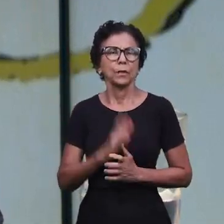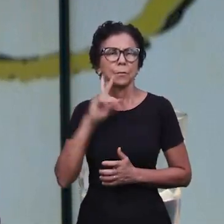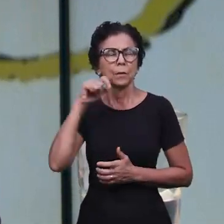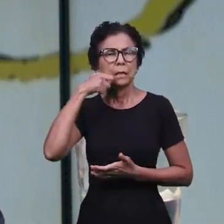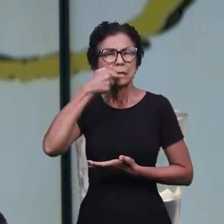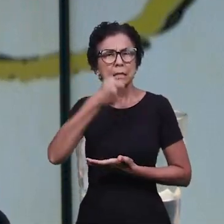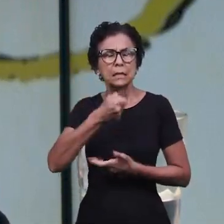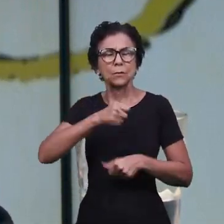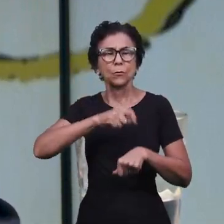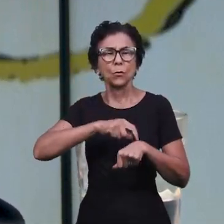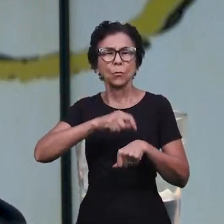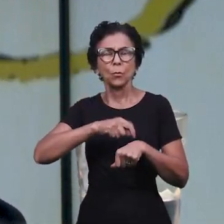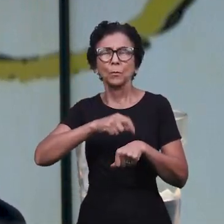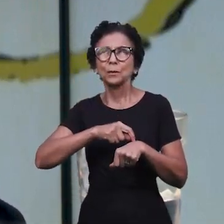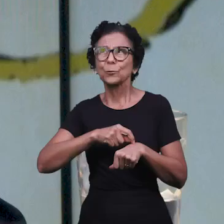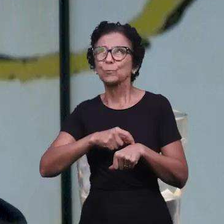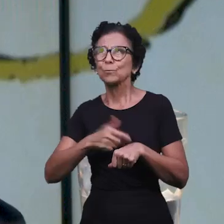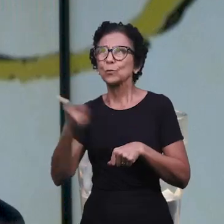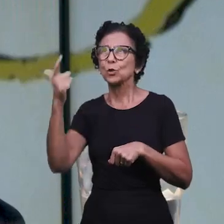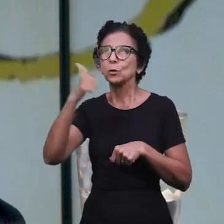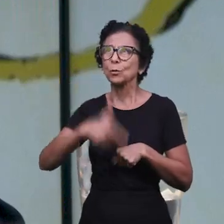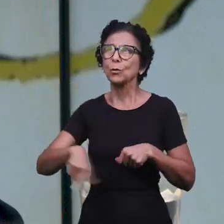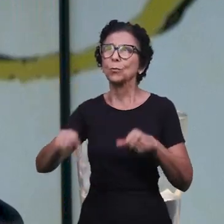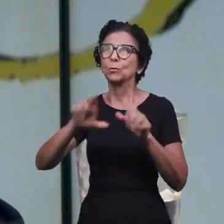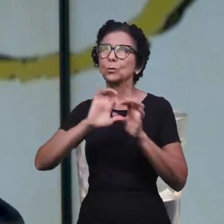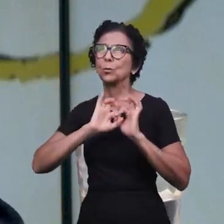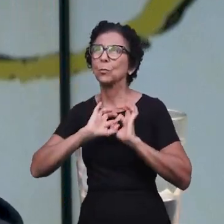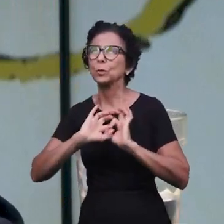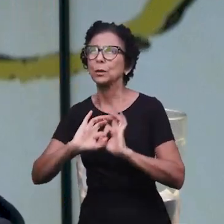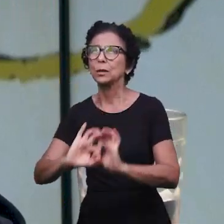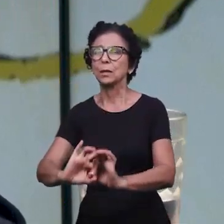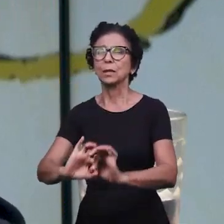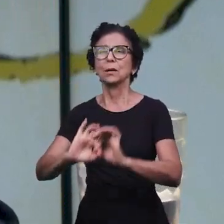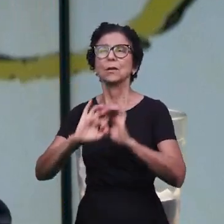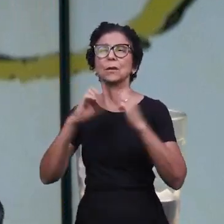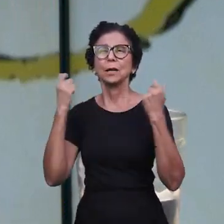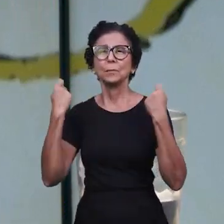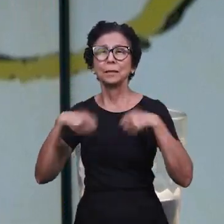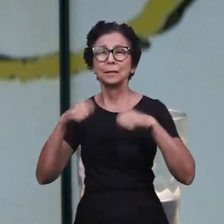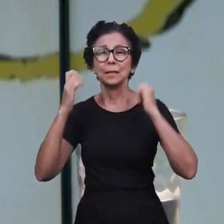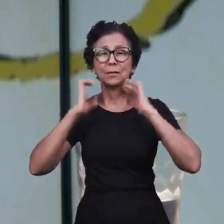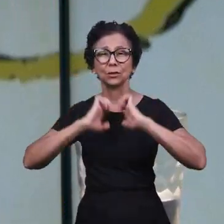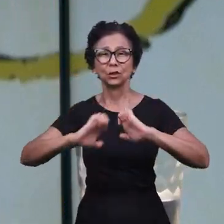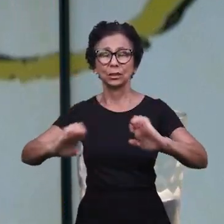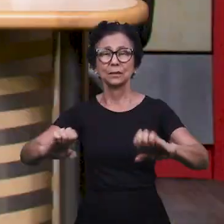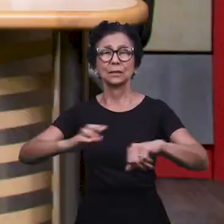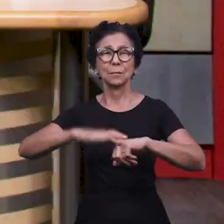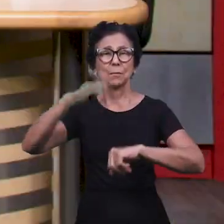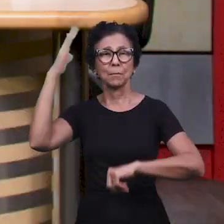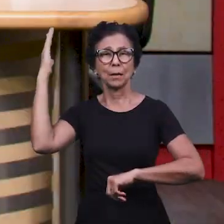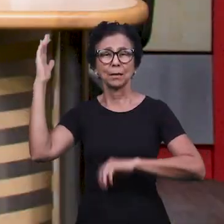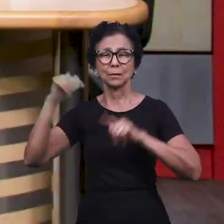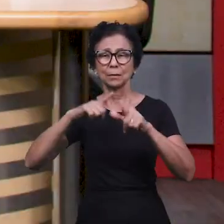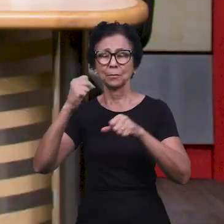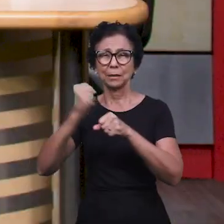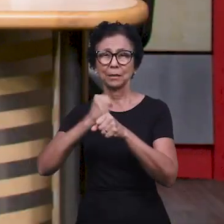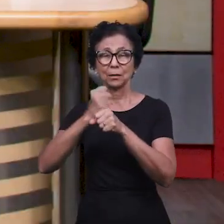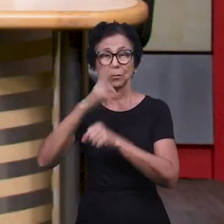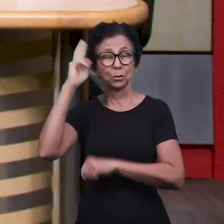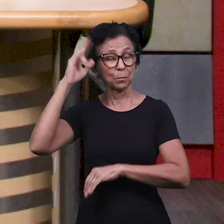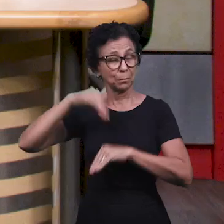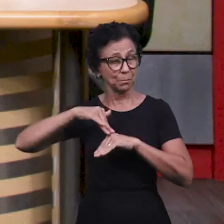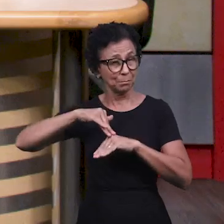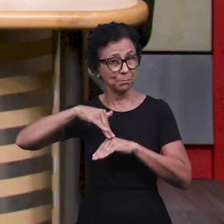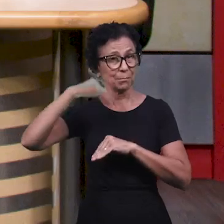responsáveis, evangelizar mais, realizar mais a obra do Senhor. Glória a Deus. E exatamente como foi orientado lá na saída do